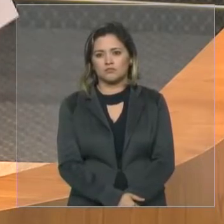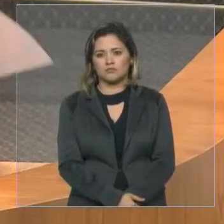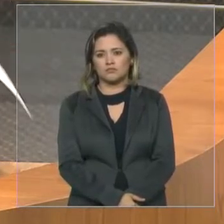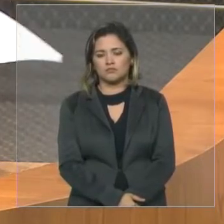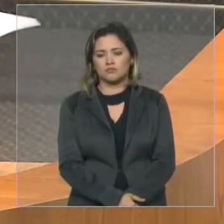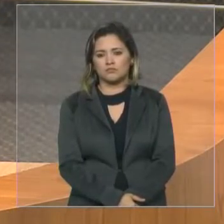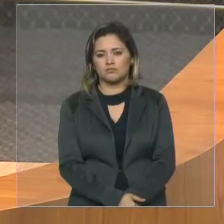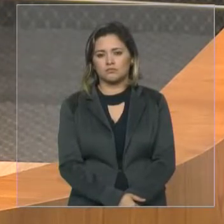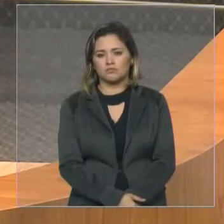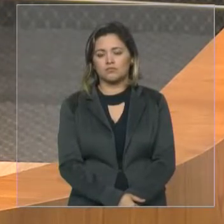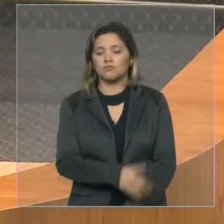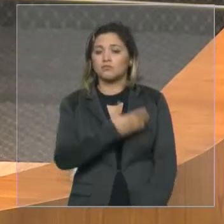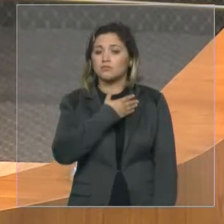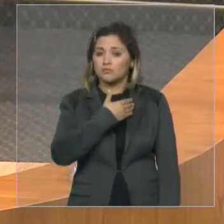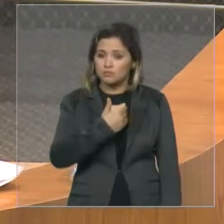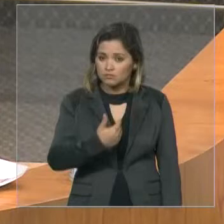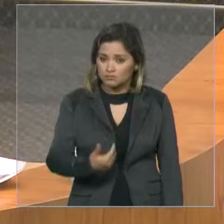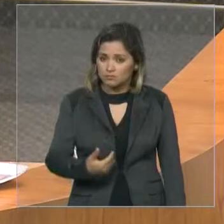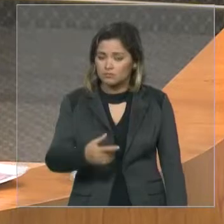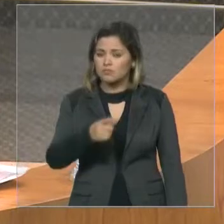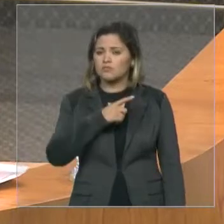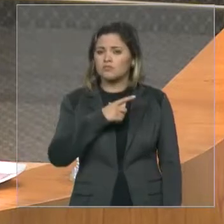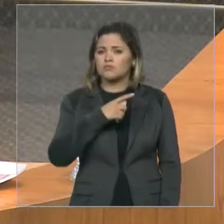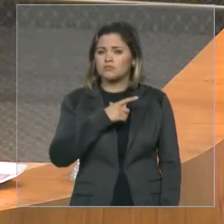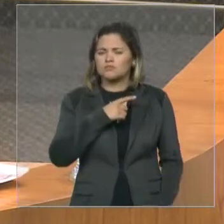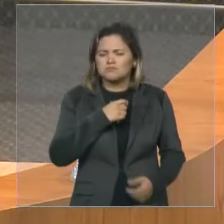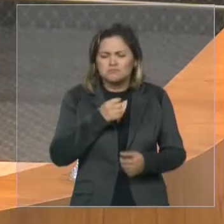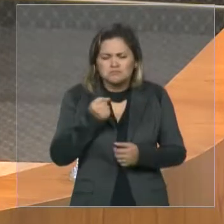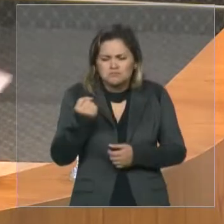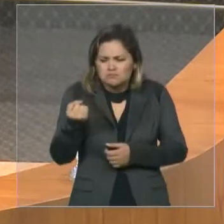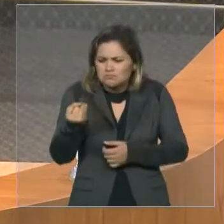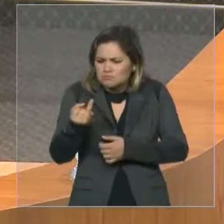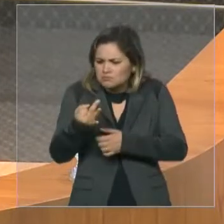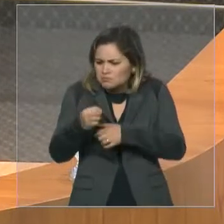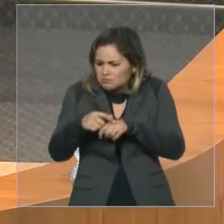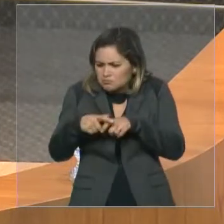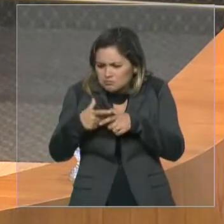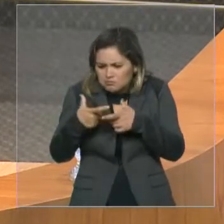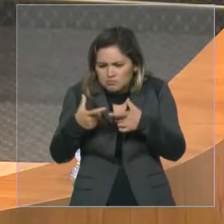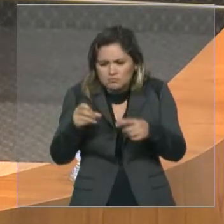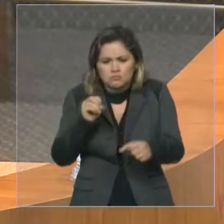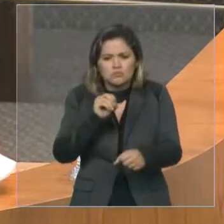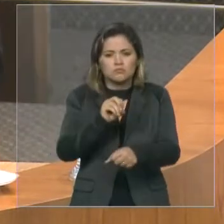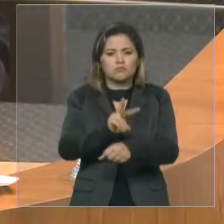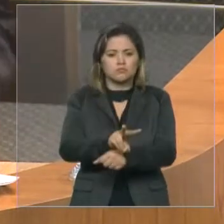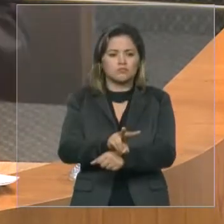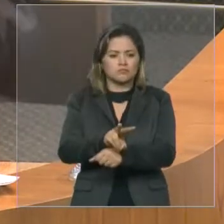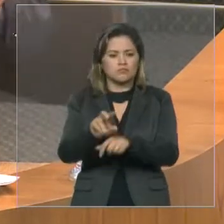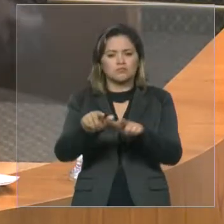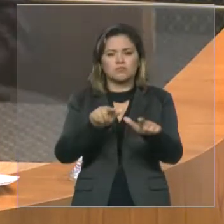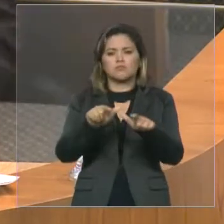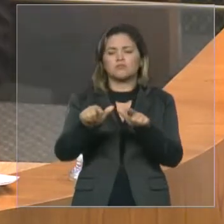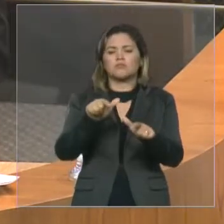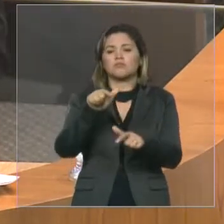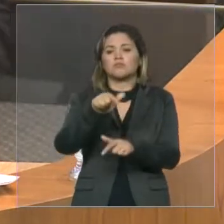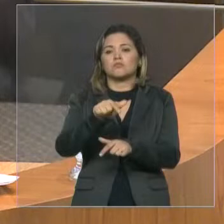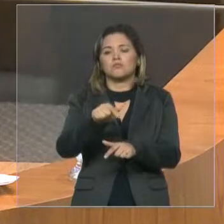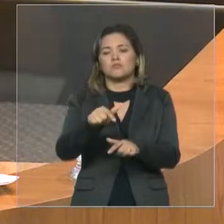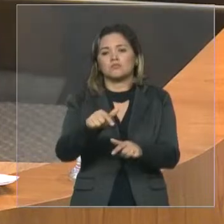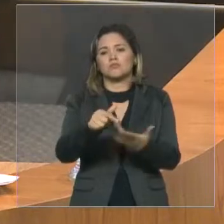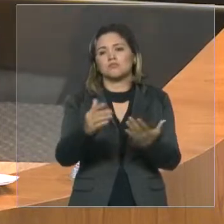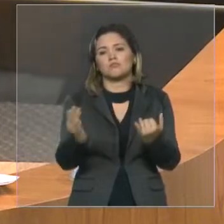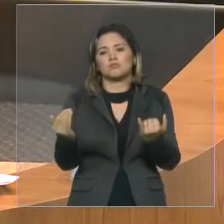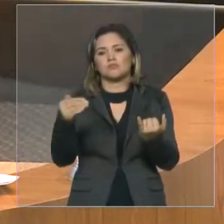tem inúmeros cargos no porto. Emprenhou o porto com cargo. Quando viu que ia perder, não tinha onde botar.